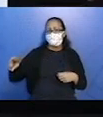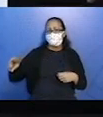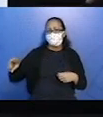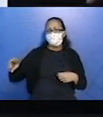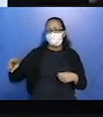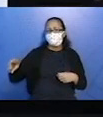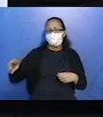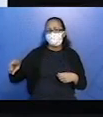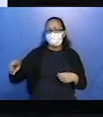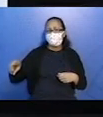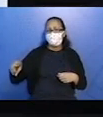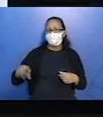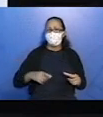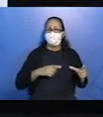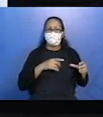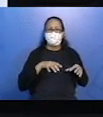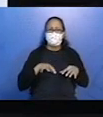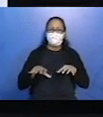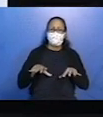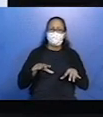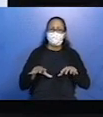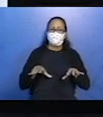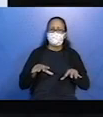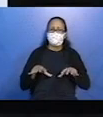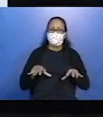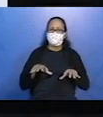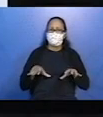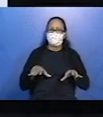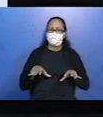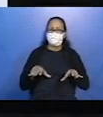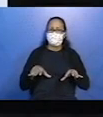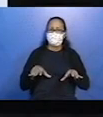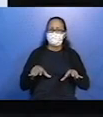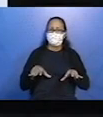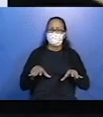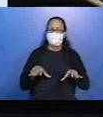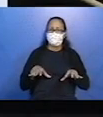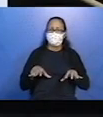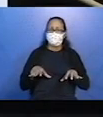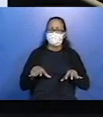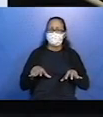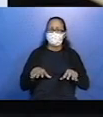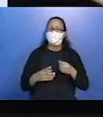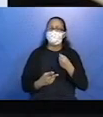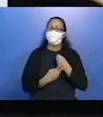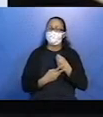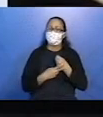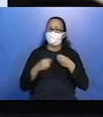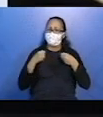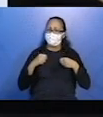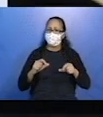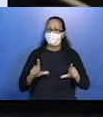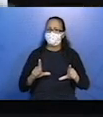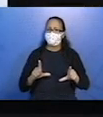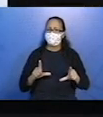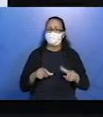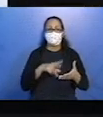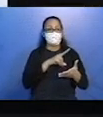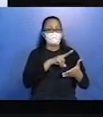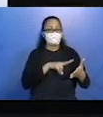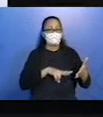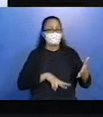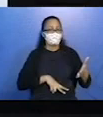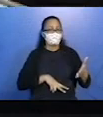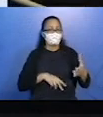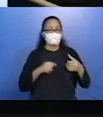ir a algum lugar, você vai ter que se movimentar. Se você vai ter que se movimentar, é um verbo de ação. Ler é um